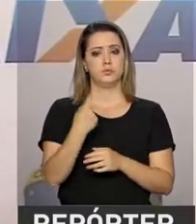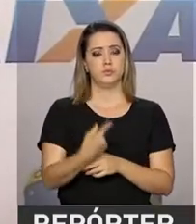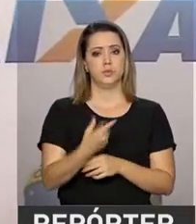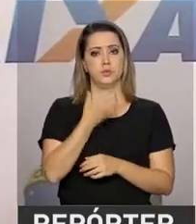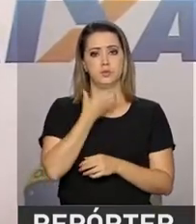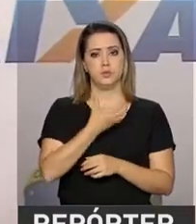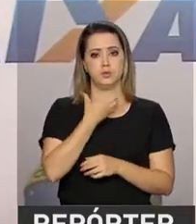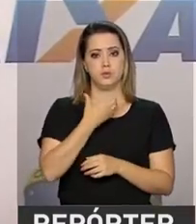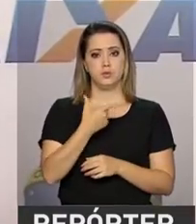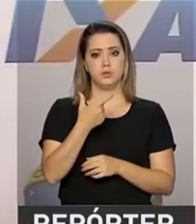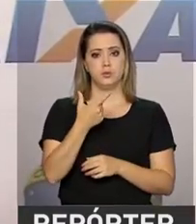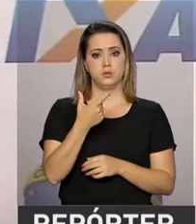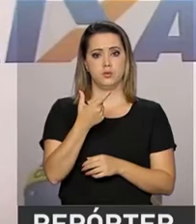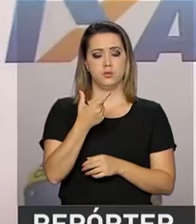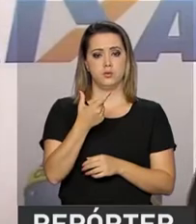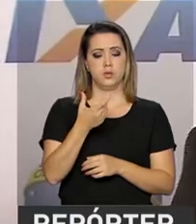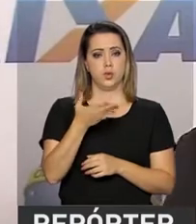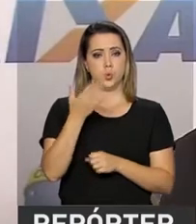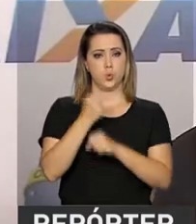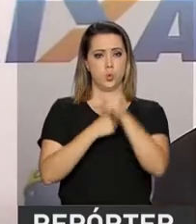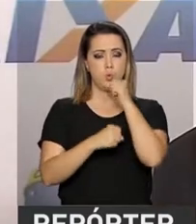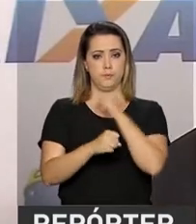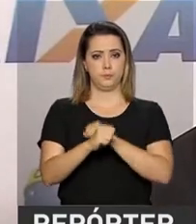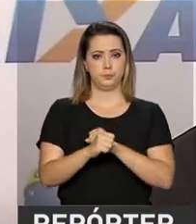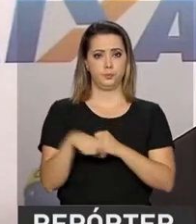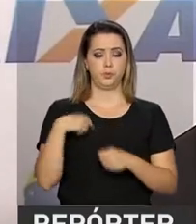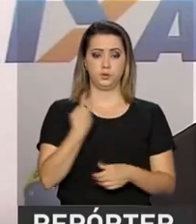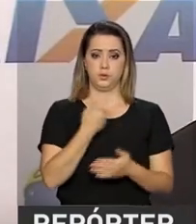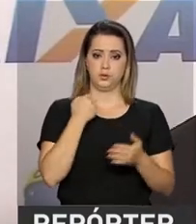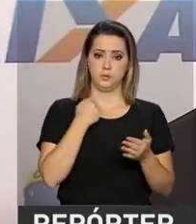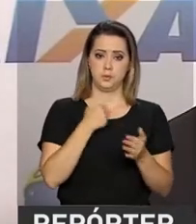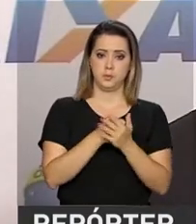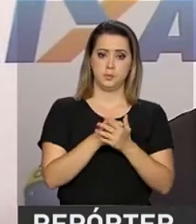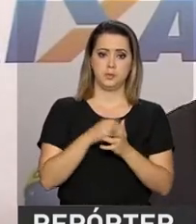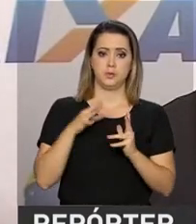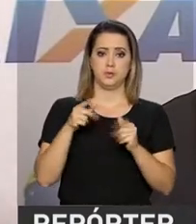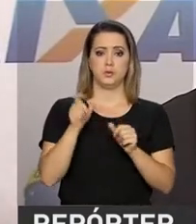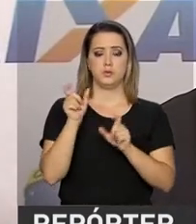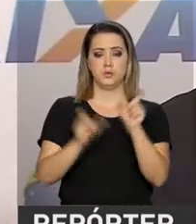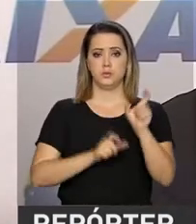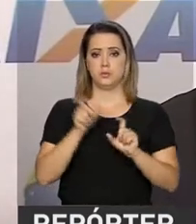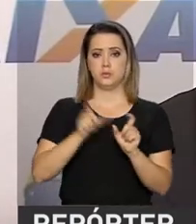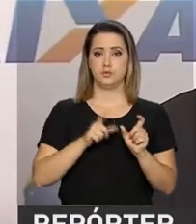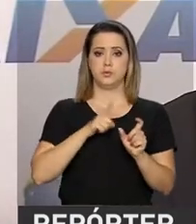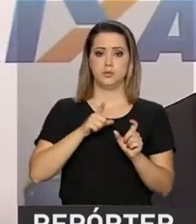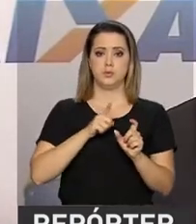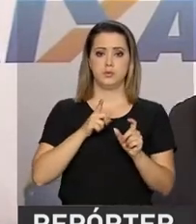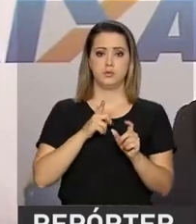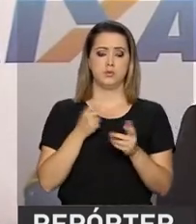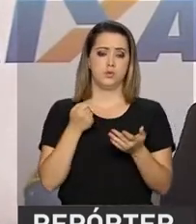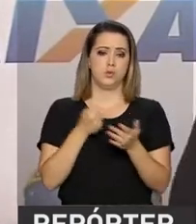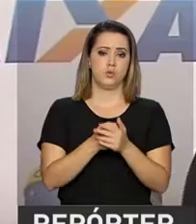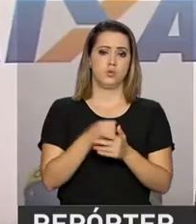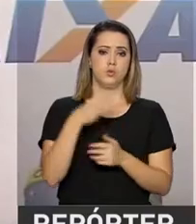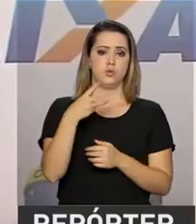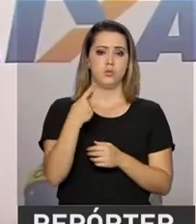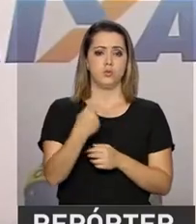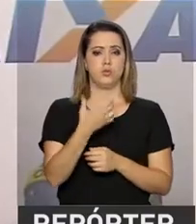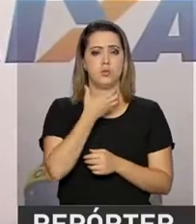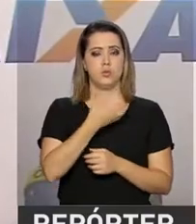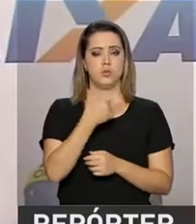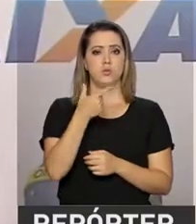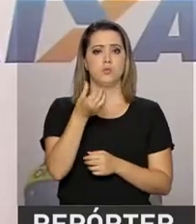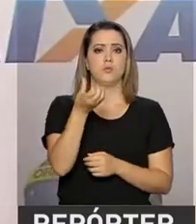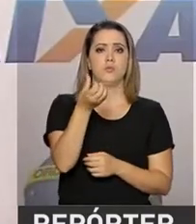dezembro do ano anterior então nós vamos pagar a todo trabalhador aquele que tinha conta até 31 de dezembro